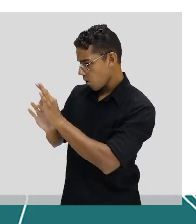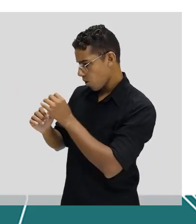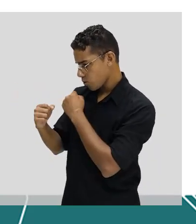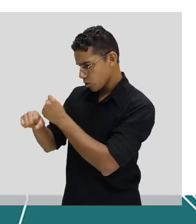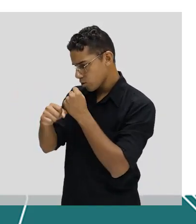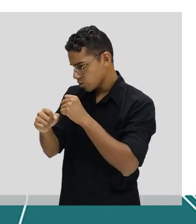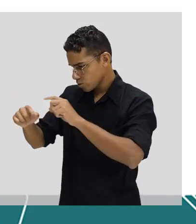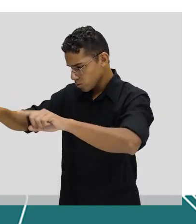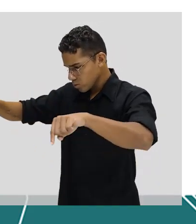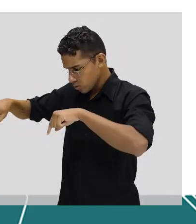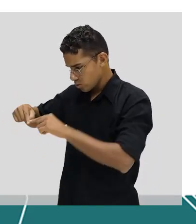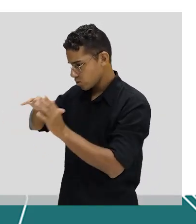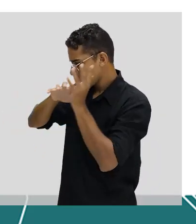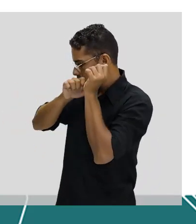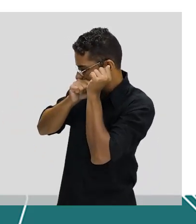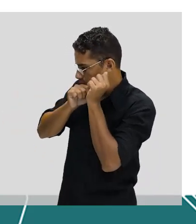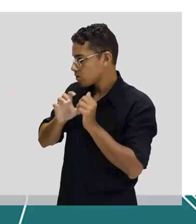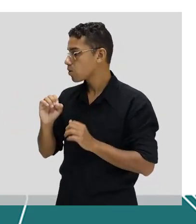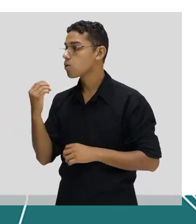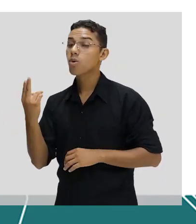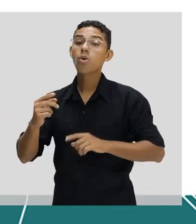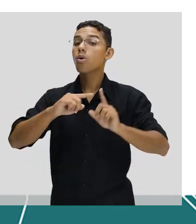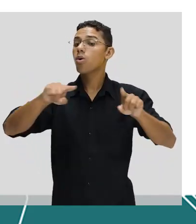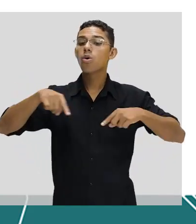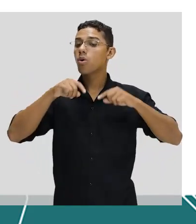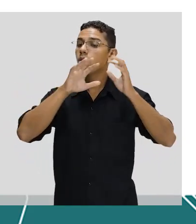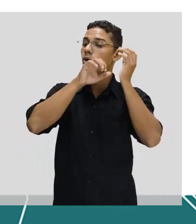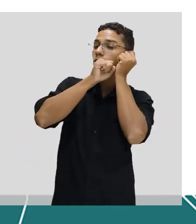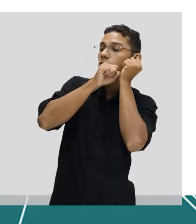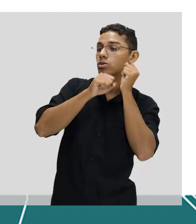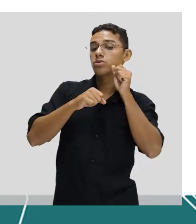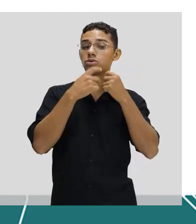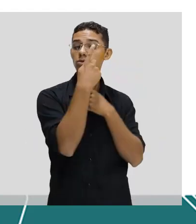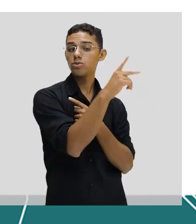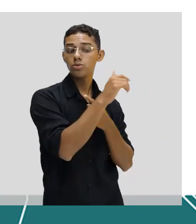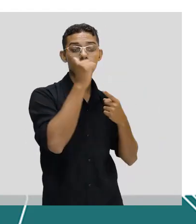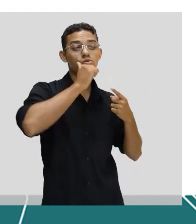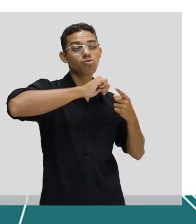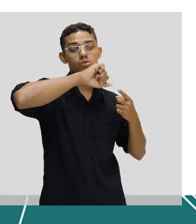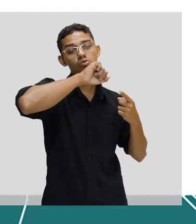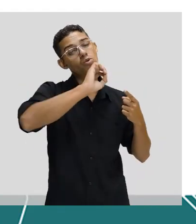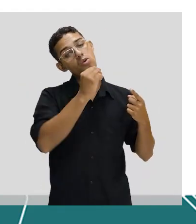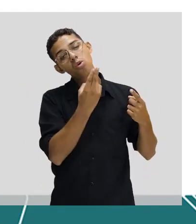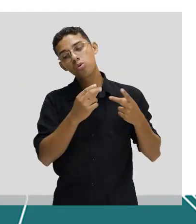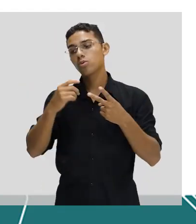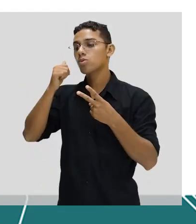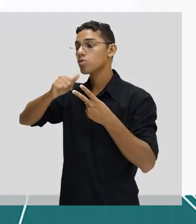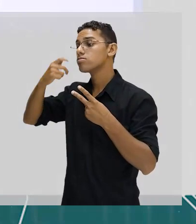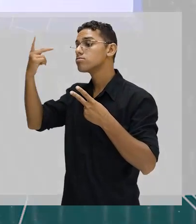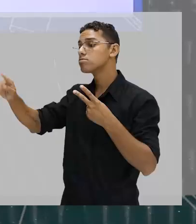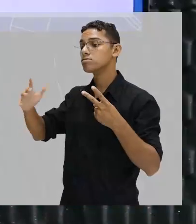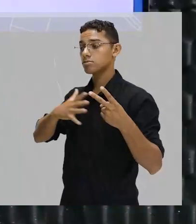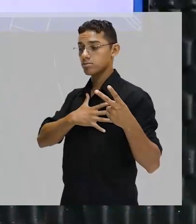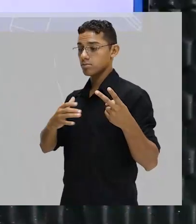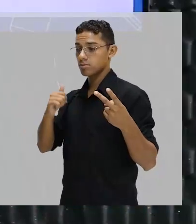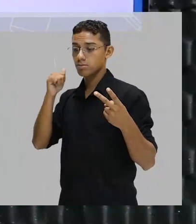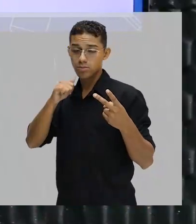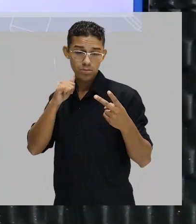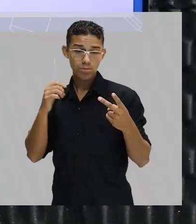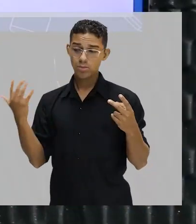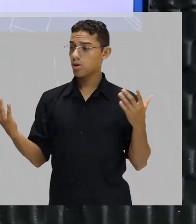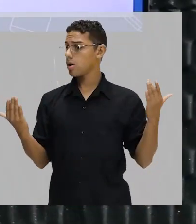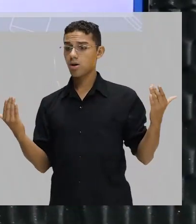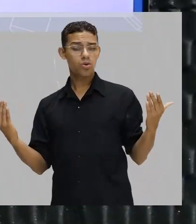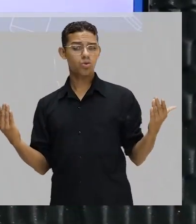mãe ou o quarto da filha? Então, se você não usar os pronomes possessivos corretamente, não vai dar certo,